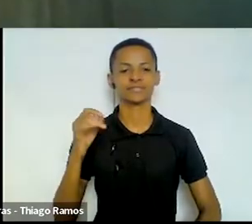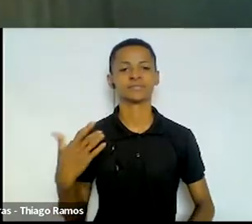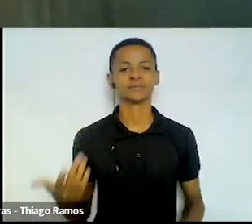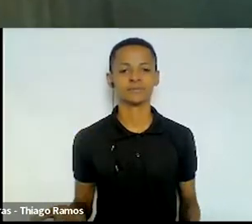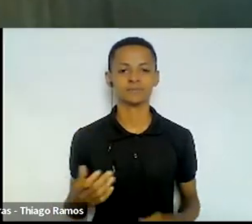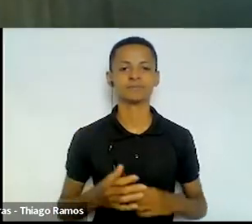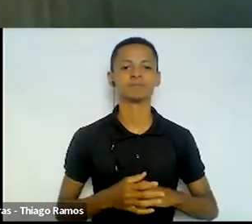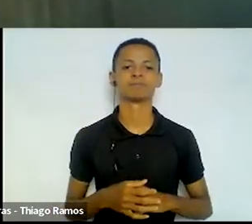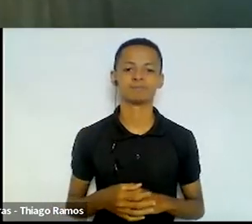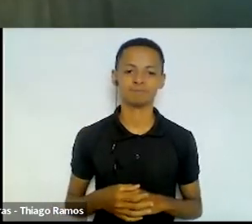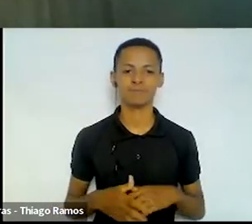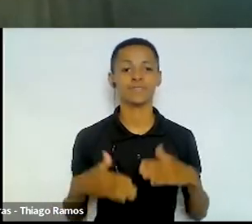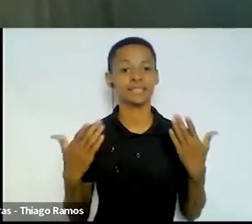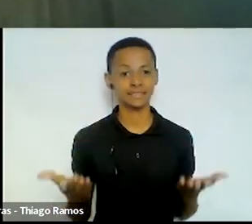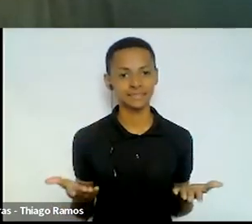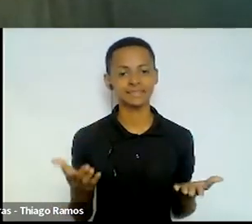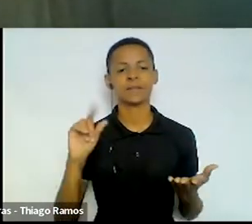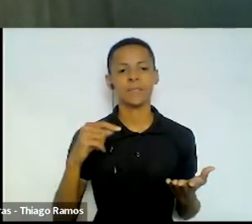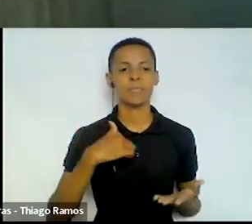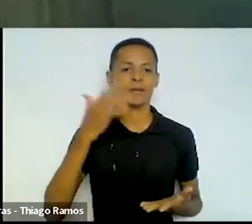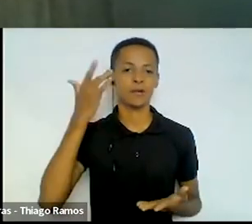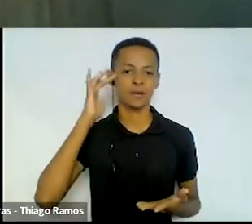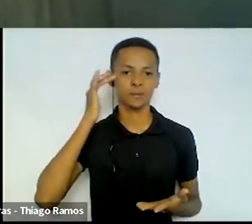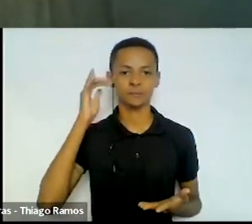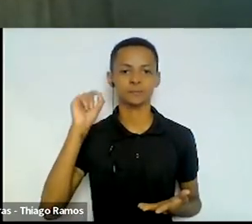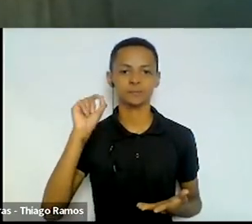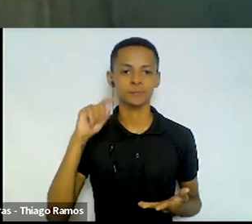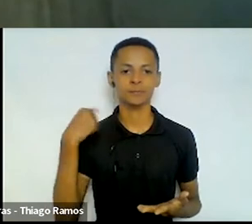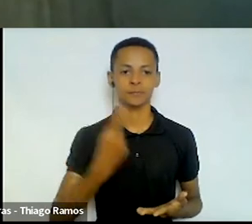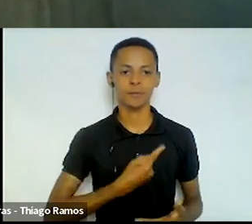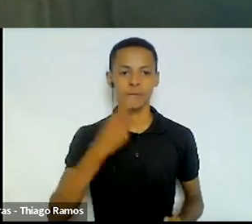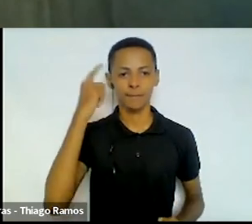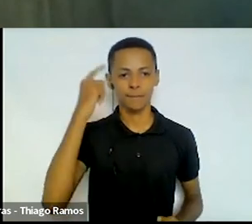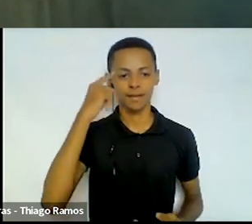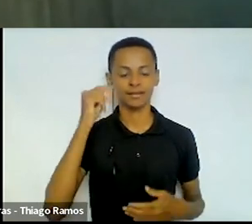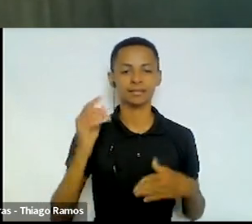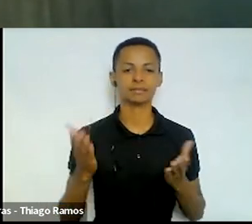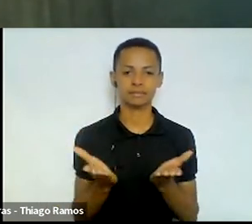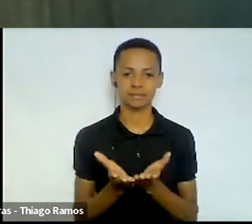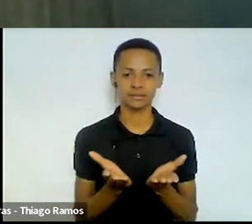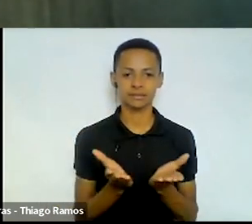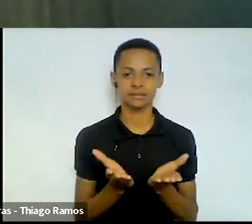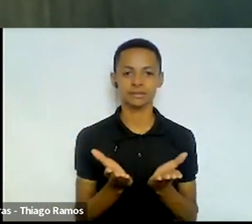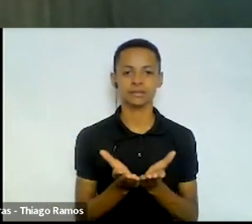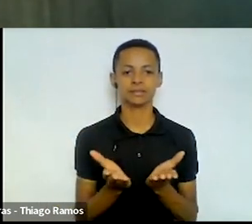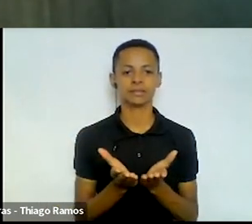Então, né? Eu acho que quando a gente pensa aí, pelo menos, campo evangélico, como